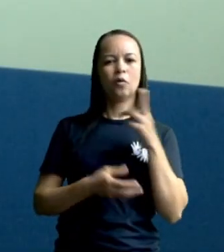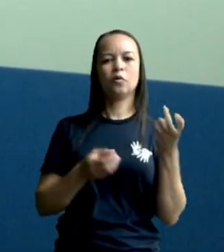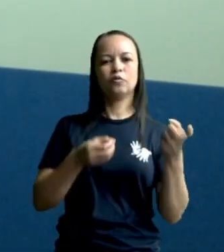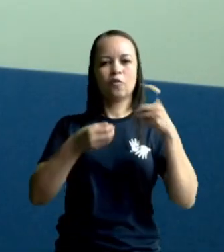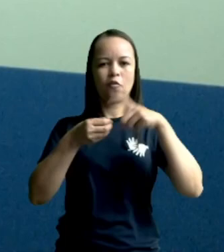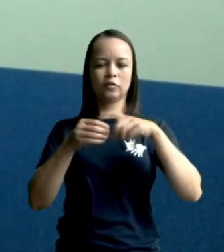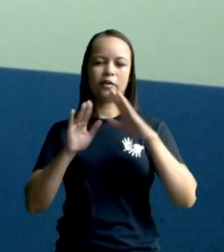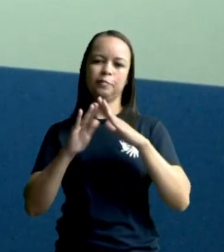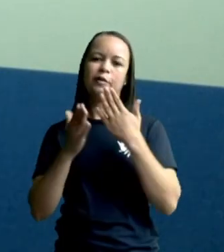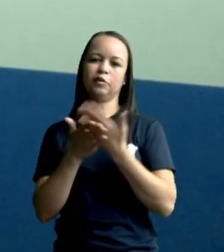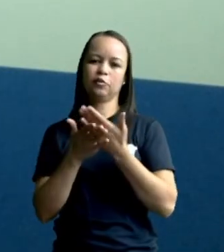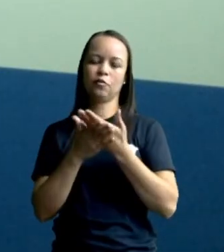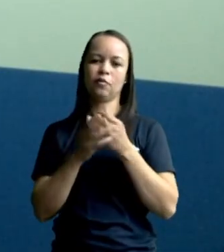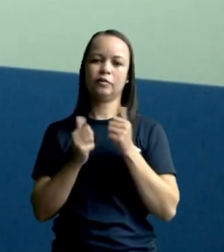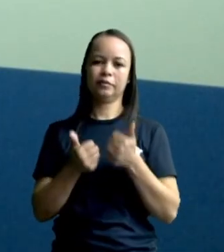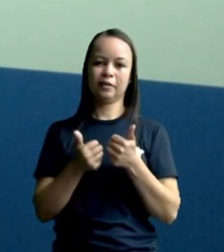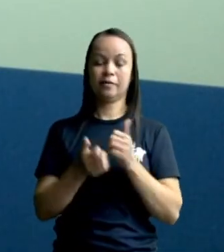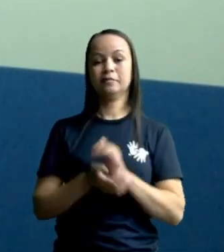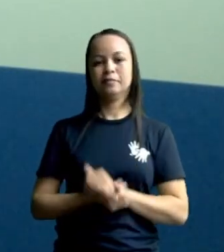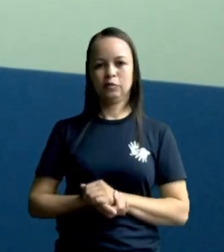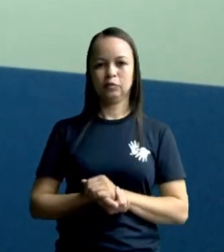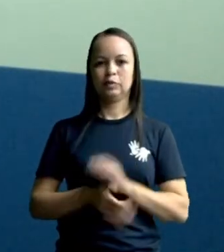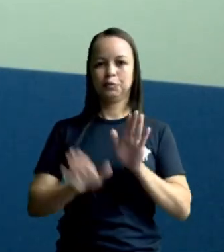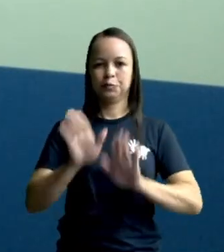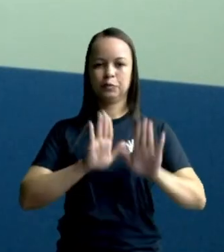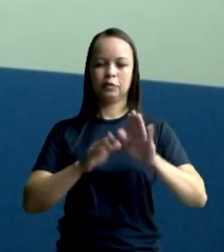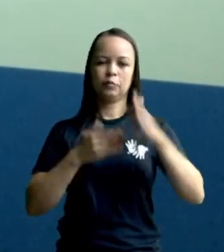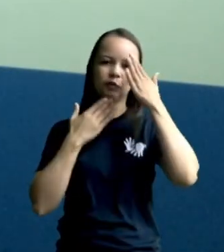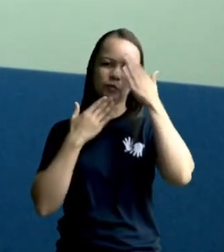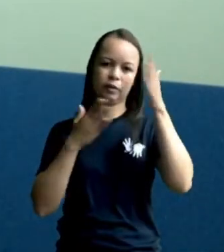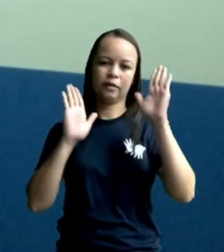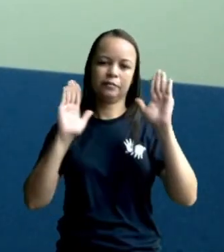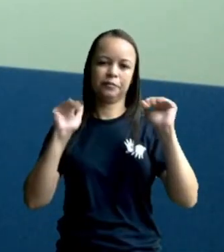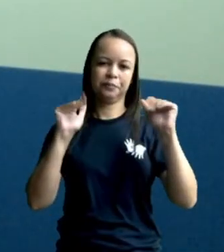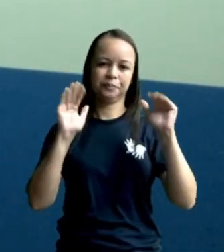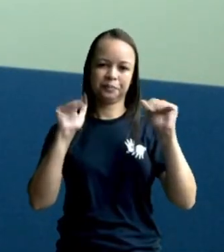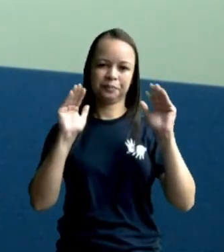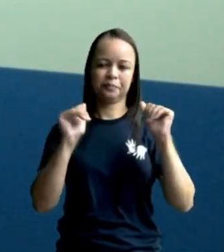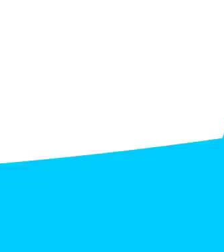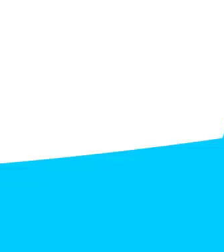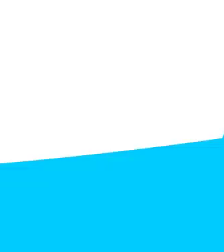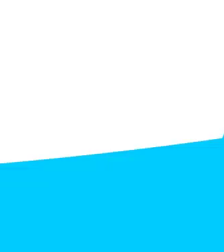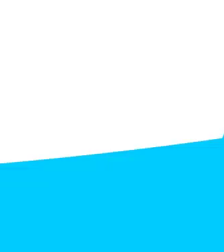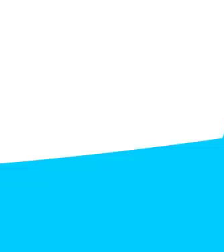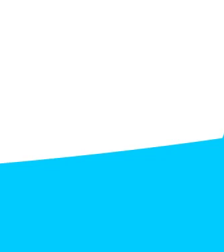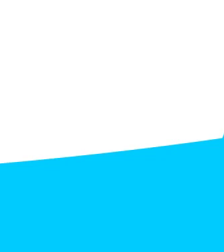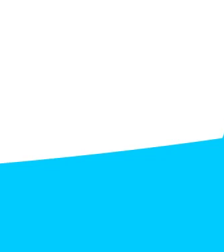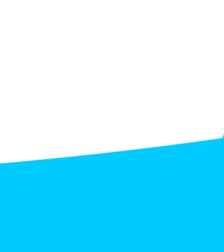estar na escola, tá certo? Se cuida aí. Muito obrigada e até a próxima. Tchau, tchau.